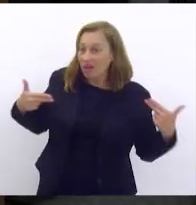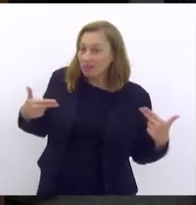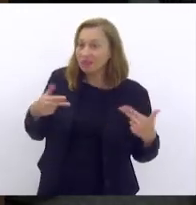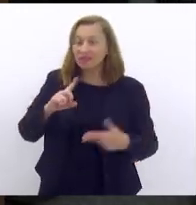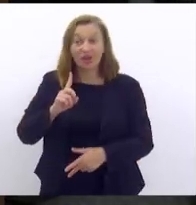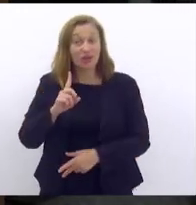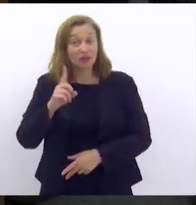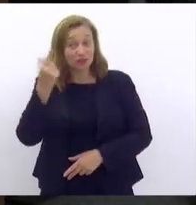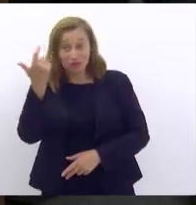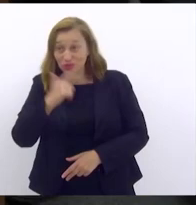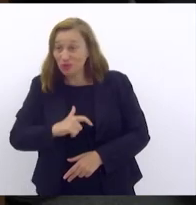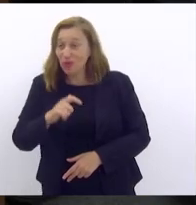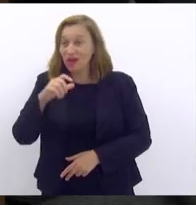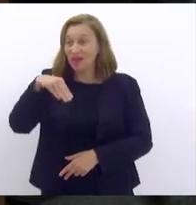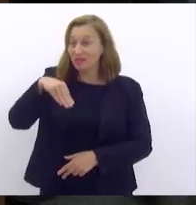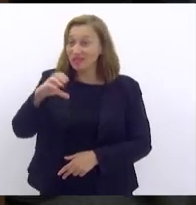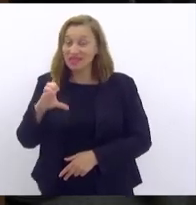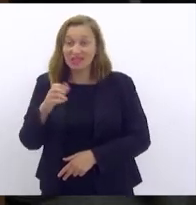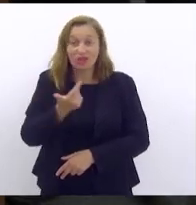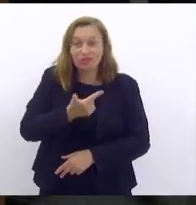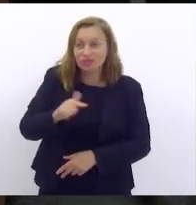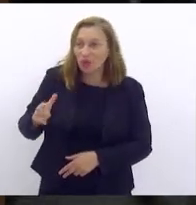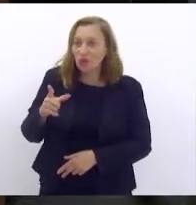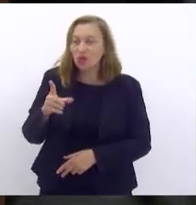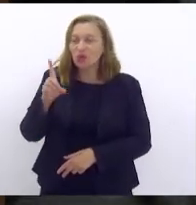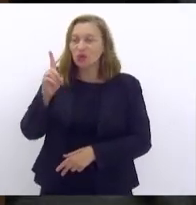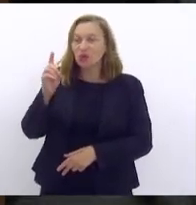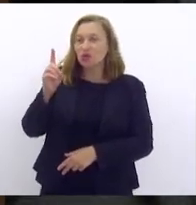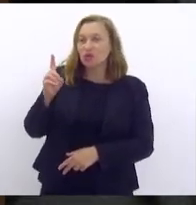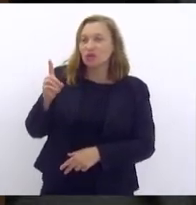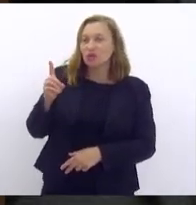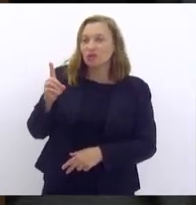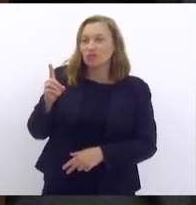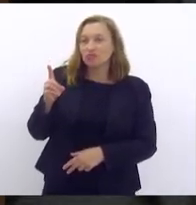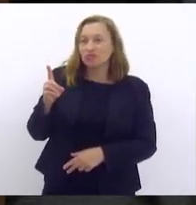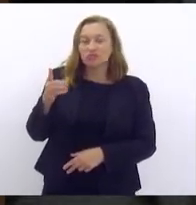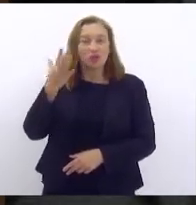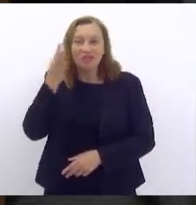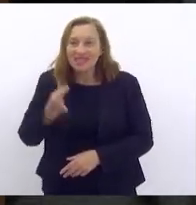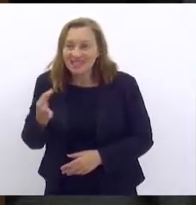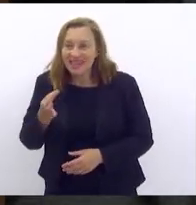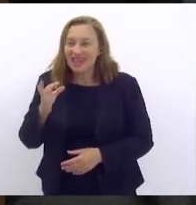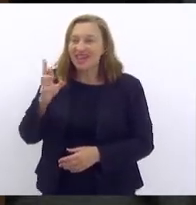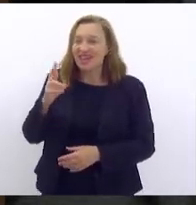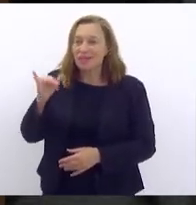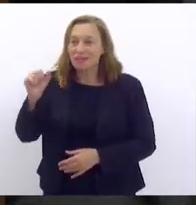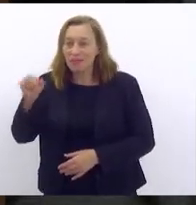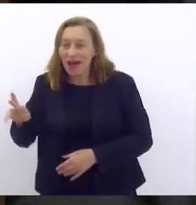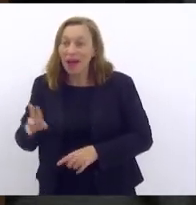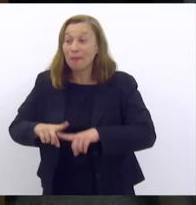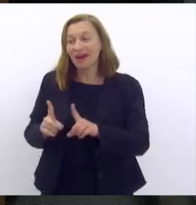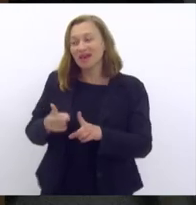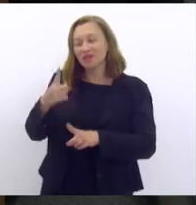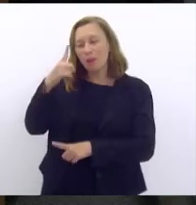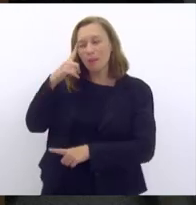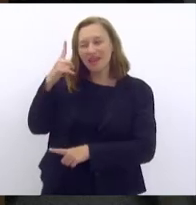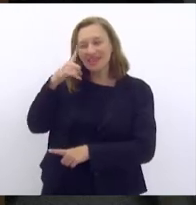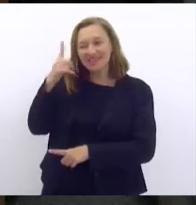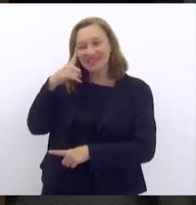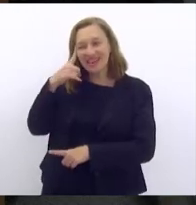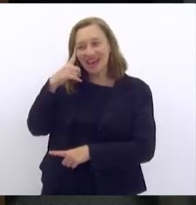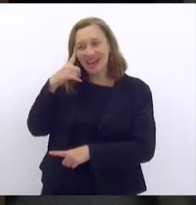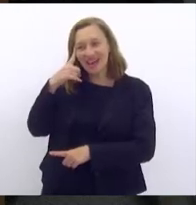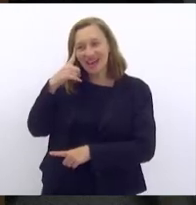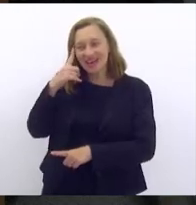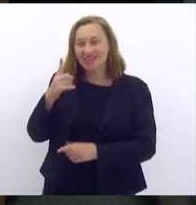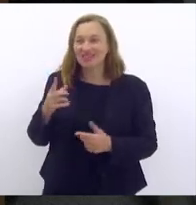MC, não tenho um dom de batalhas de rima, mas fica aqui o desafio, de repente vou pensar numa rima, não sou